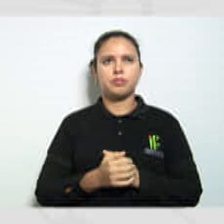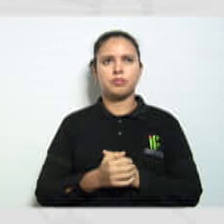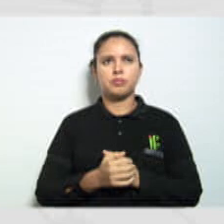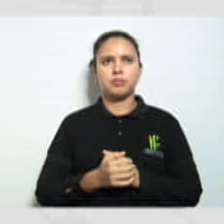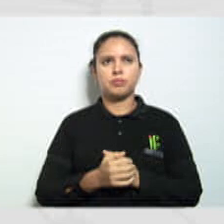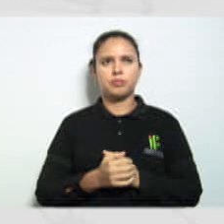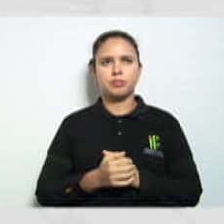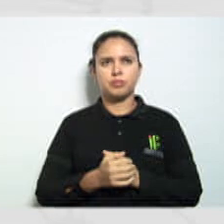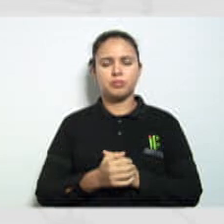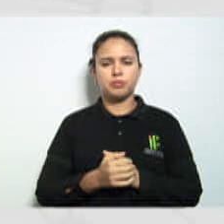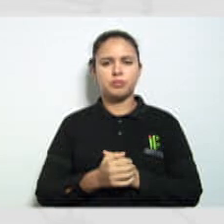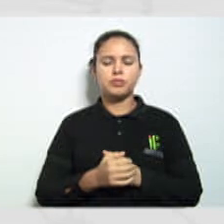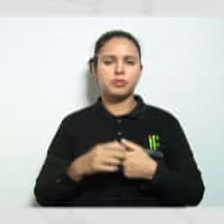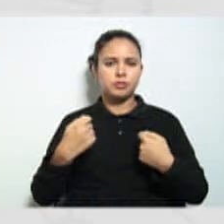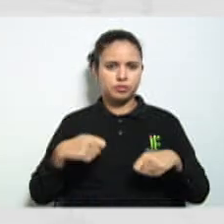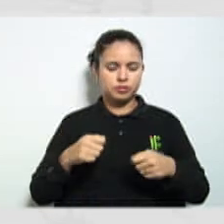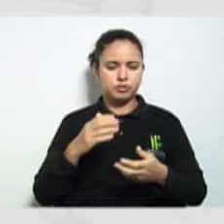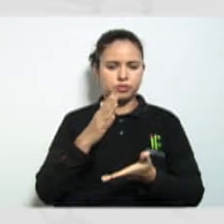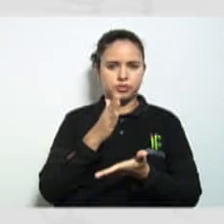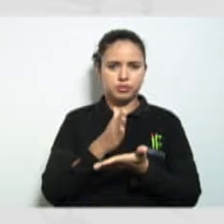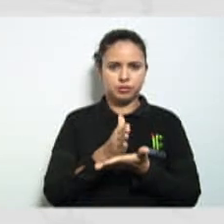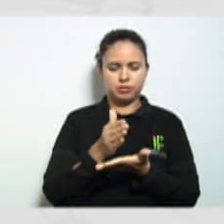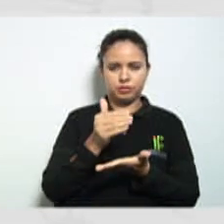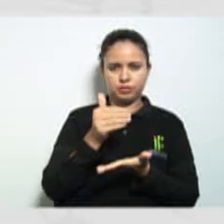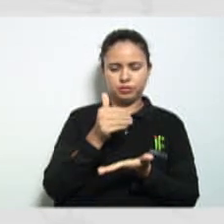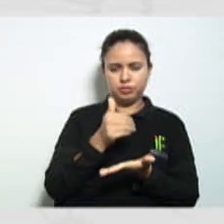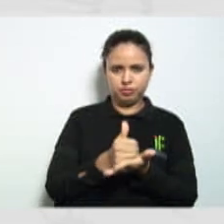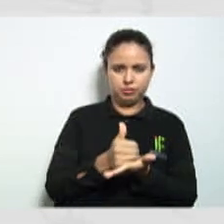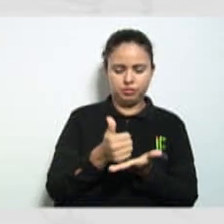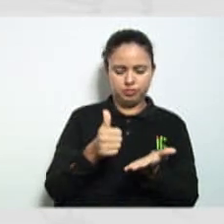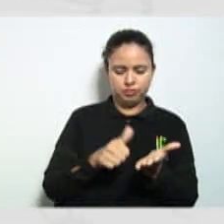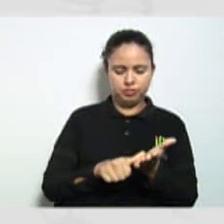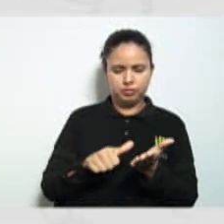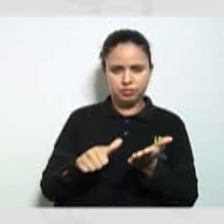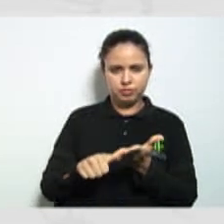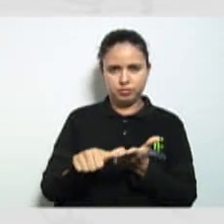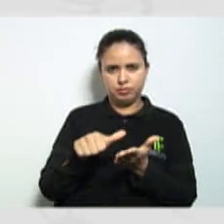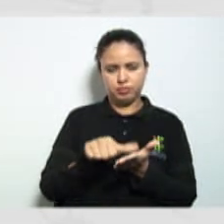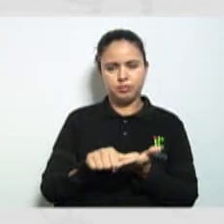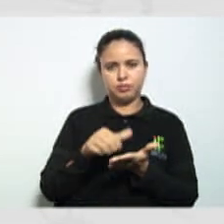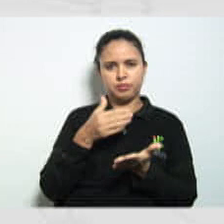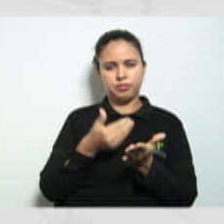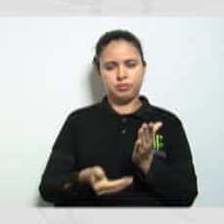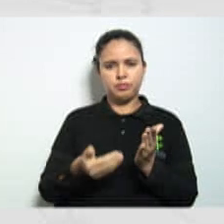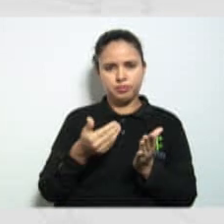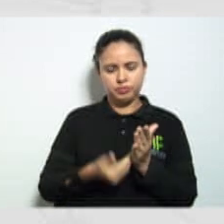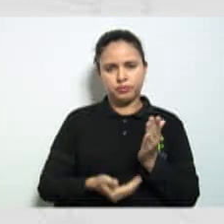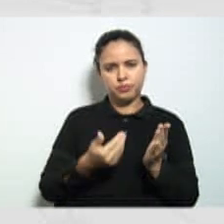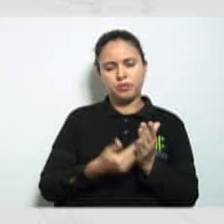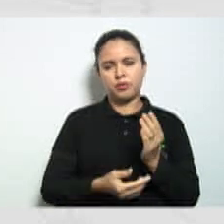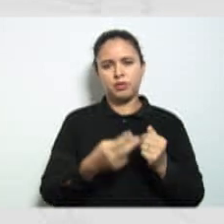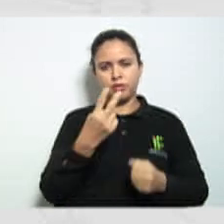ratear entre os cooperados essa perda. Correto? Então, os 2.000